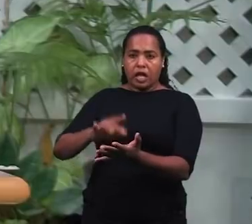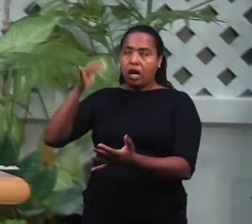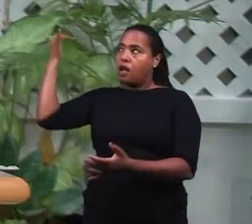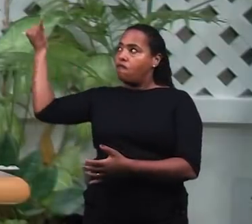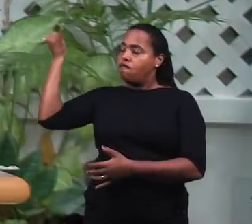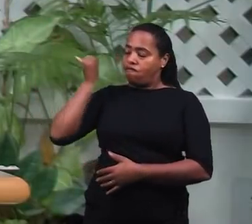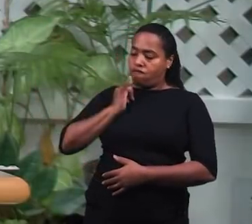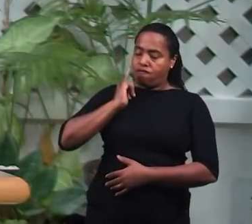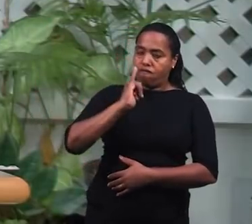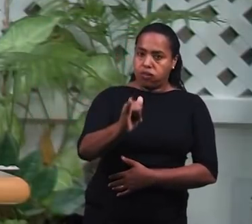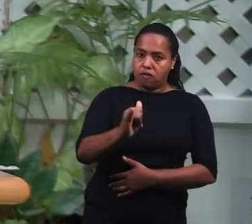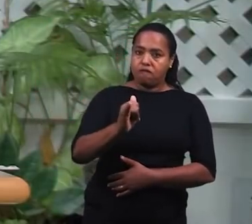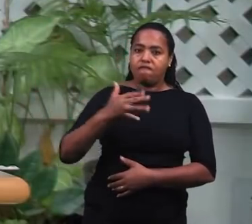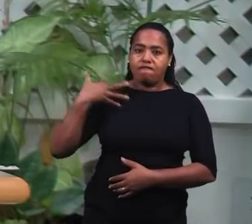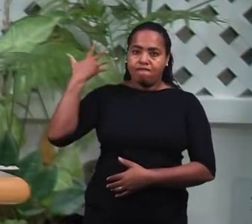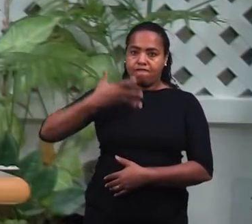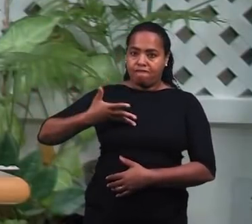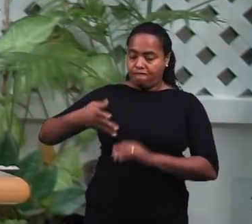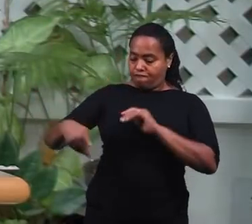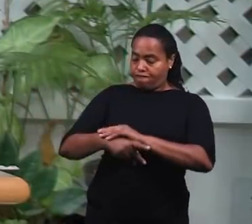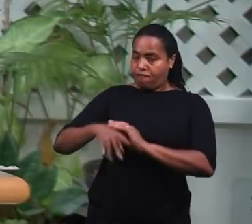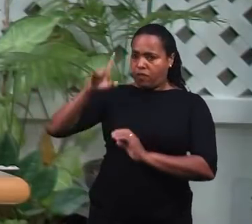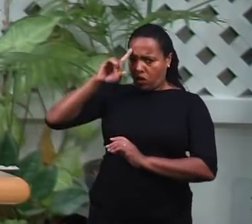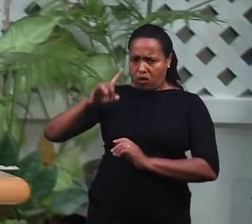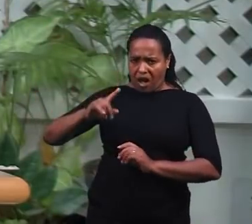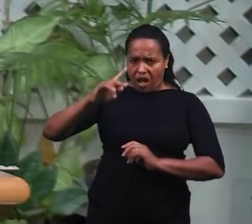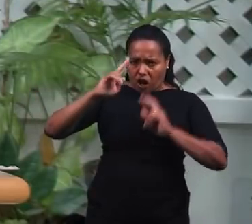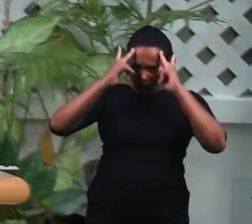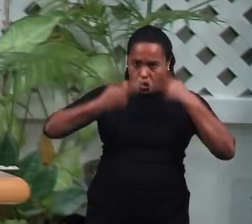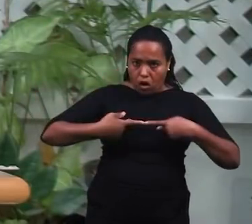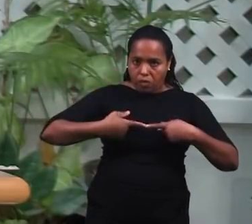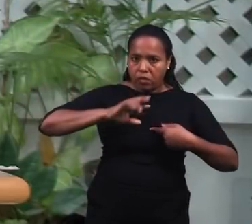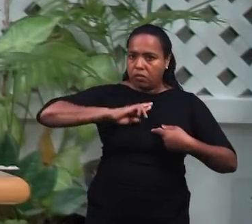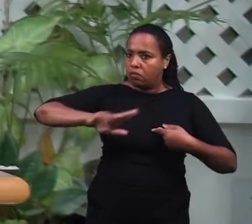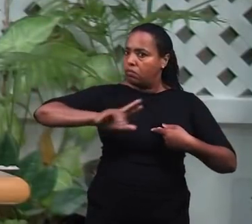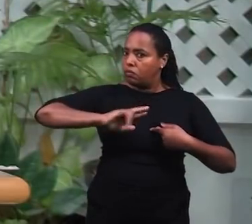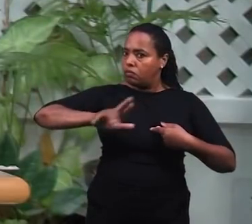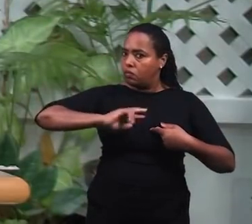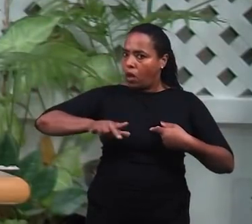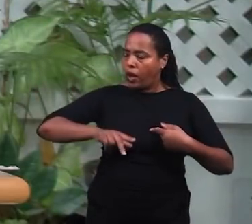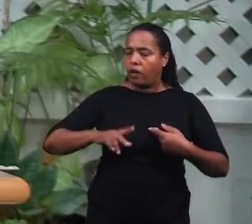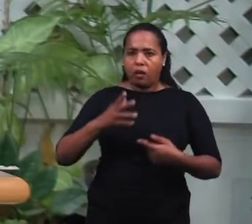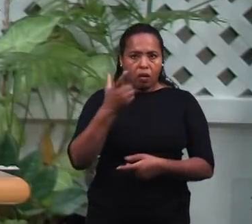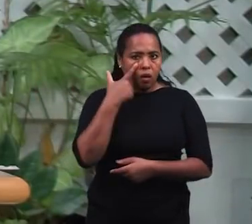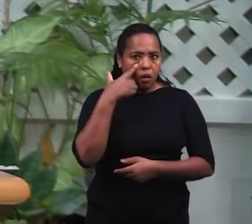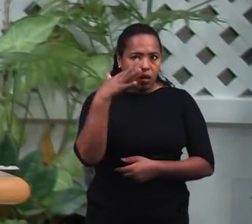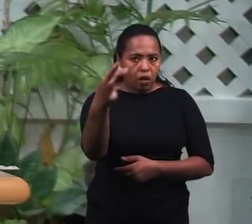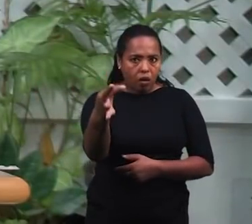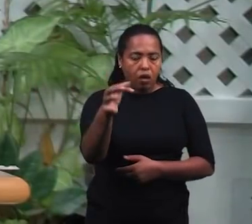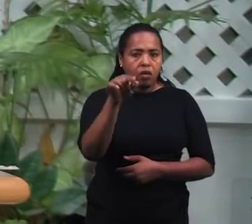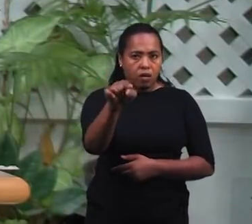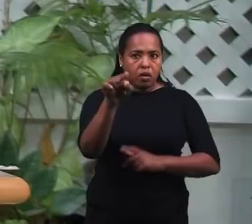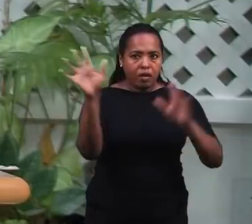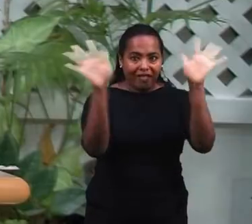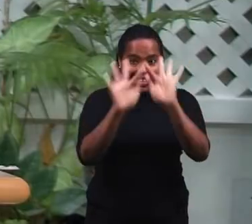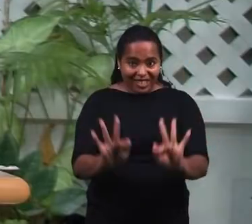palavra de homem, é palavra de Deus. Ouve isso, atente. Você será um bem-aventurado